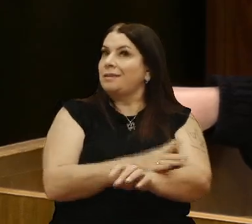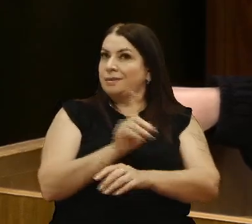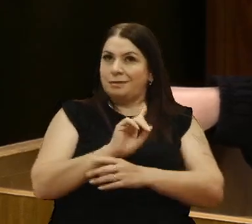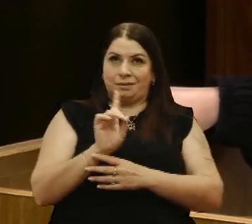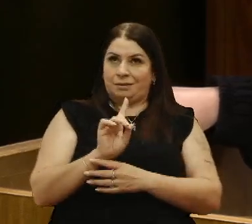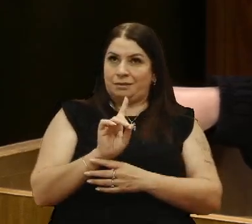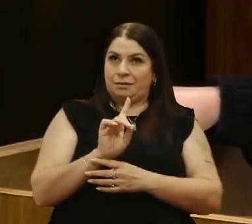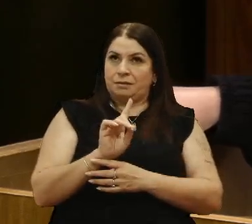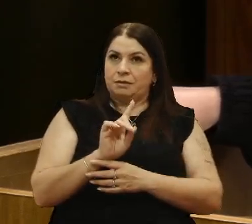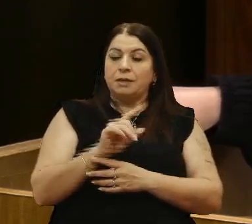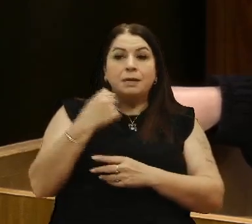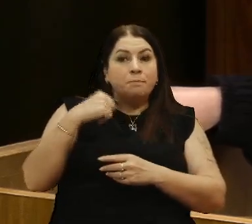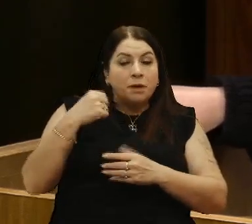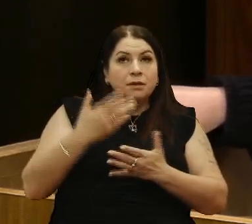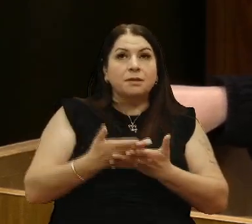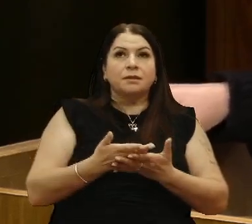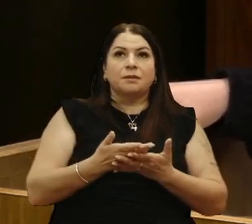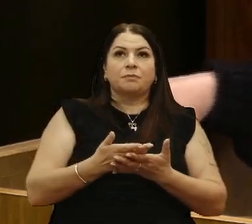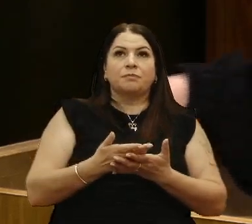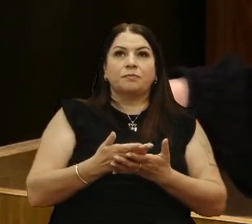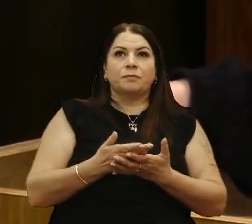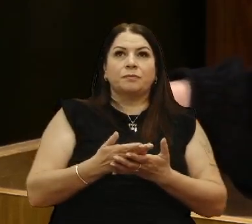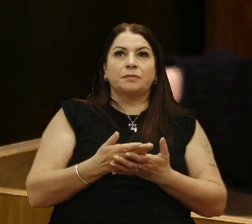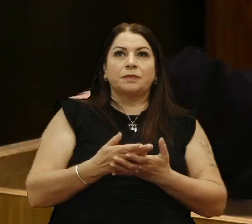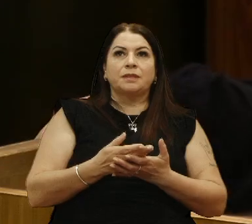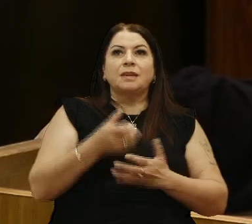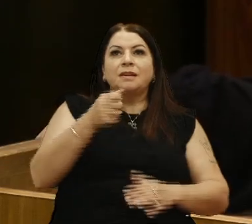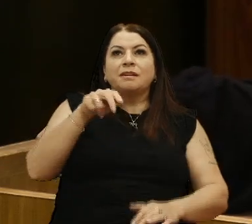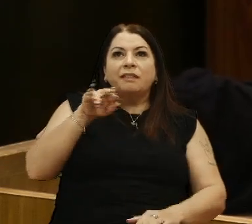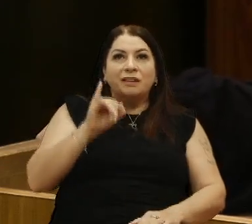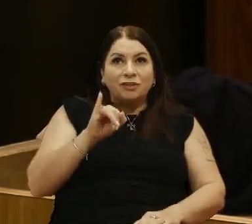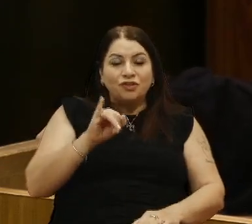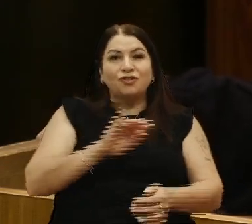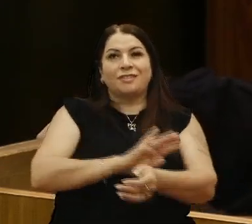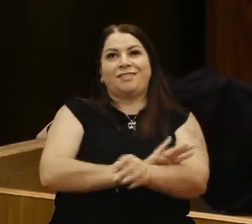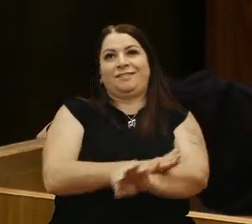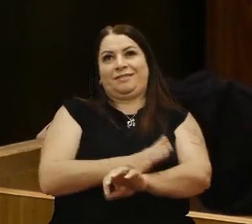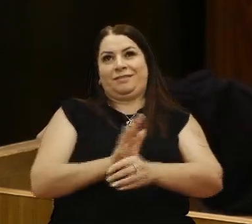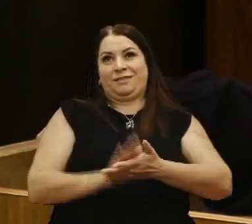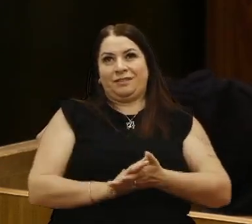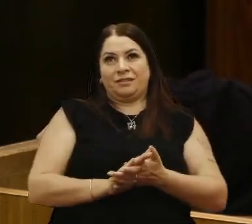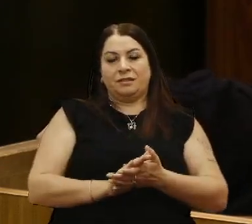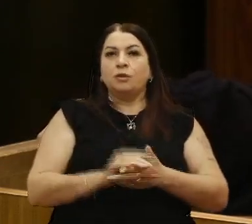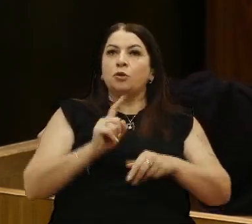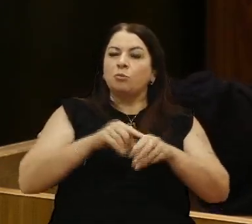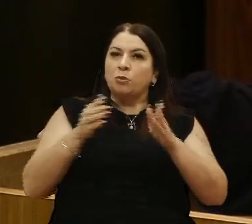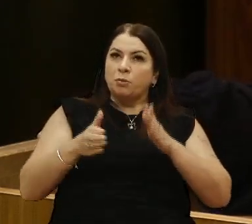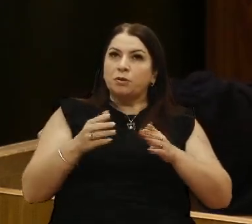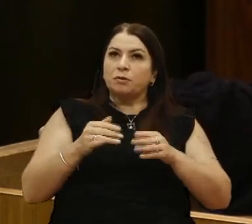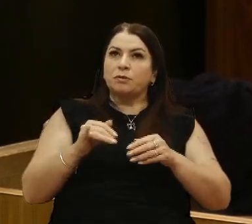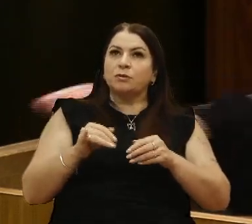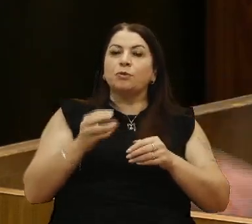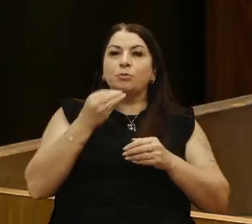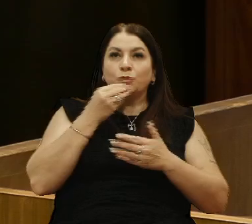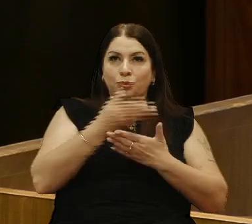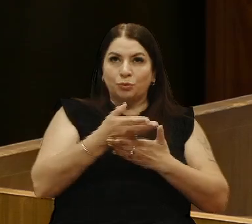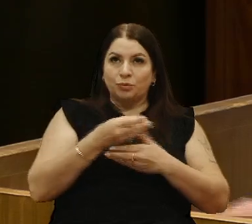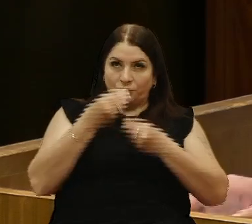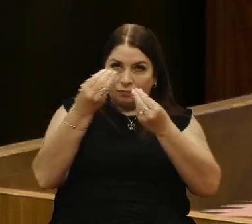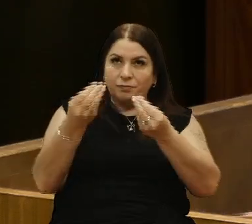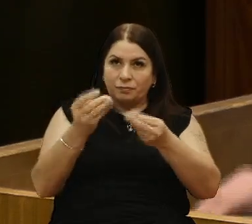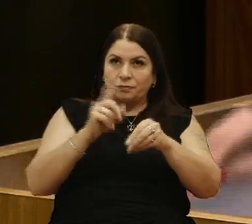racistas, precisamos ser antirracistas. Em momento oportuno, vereador Lucas, eu